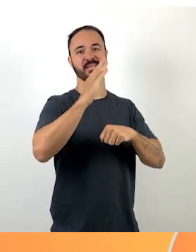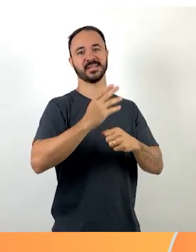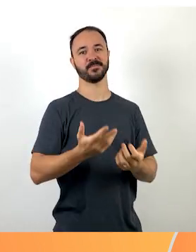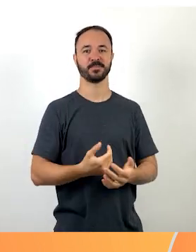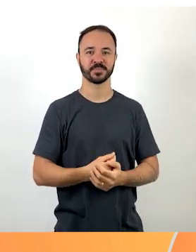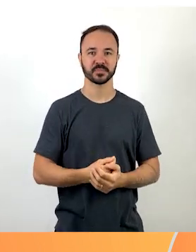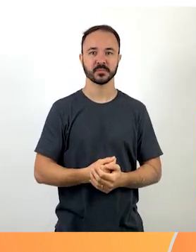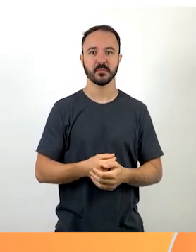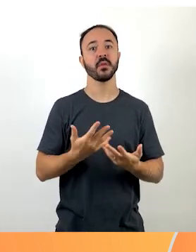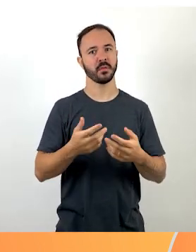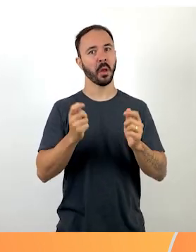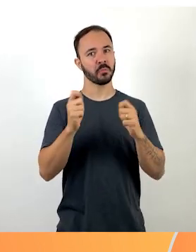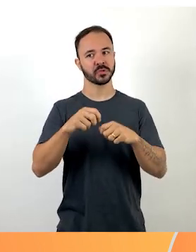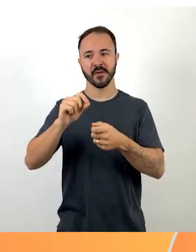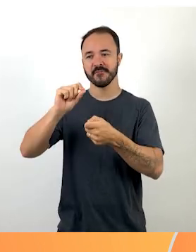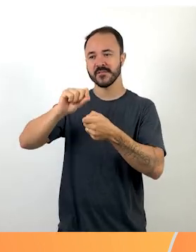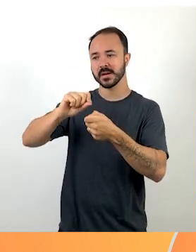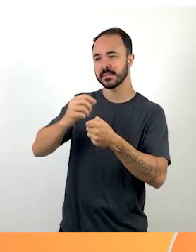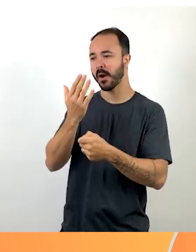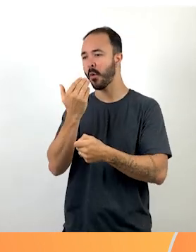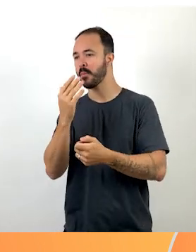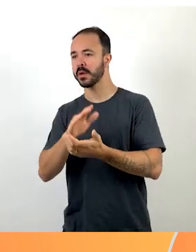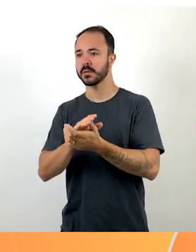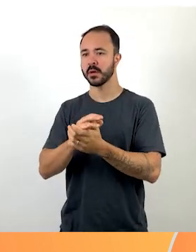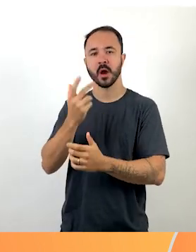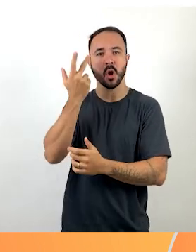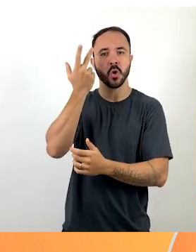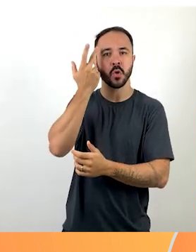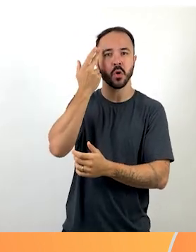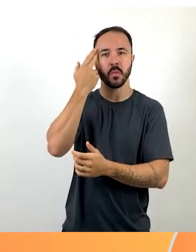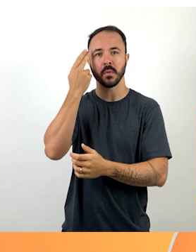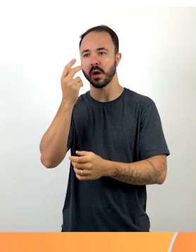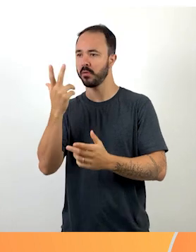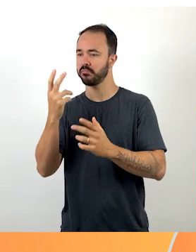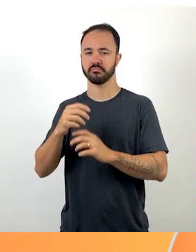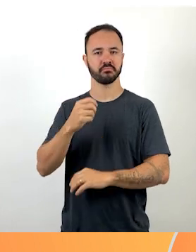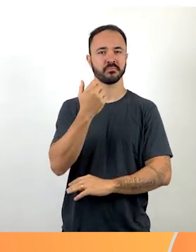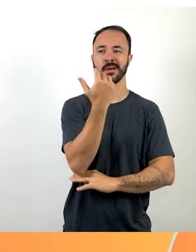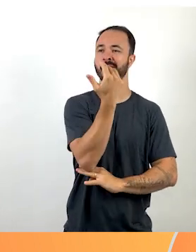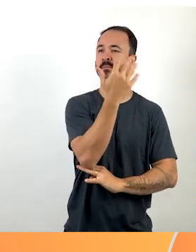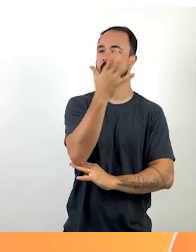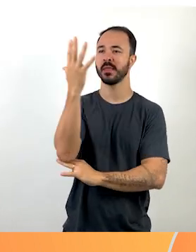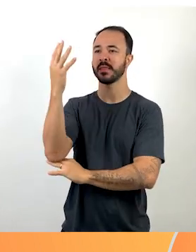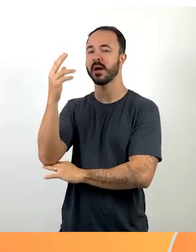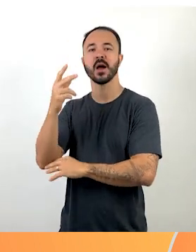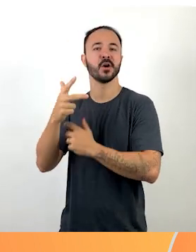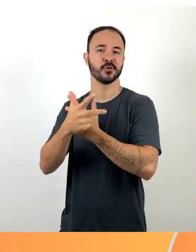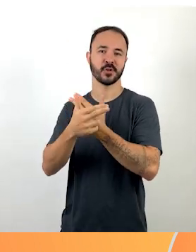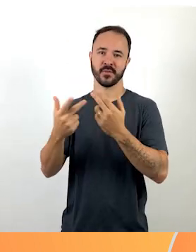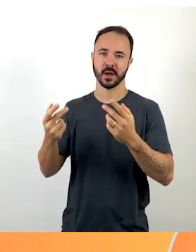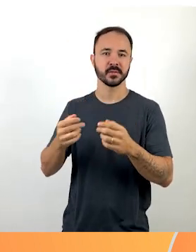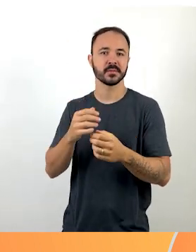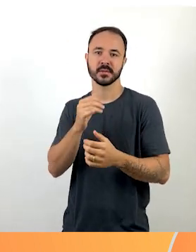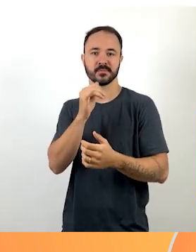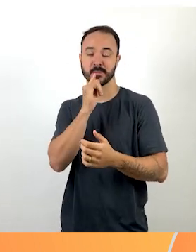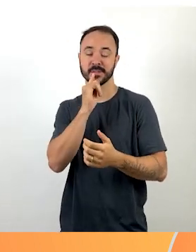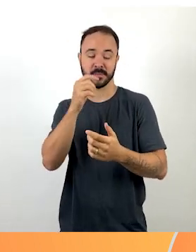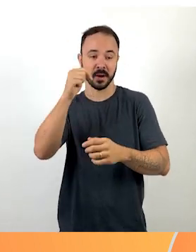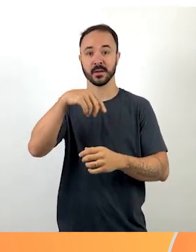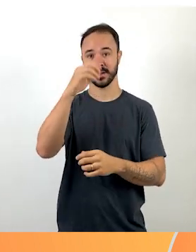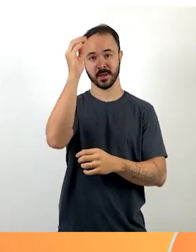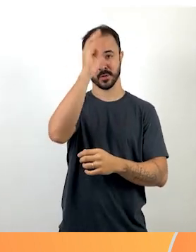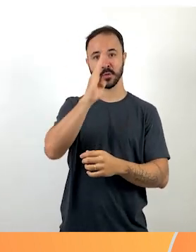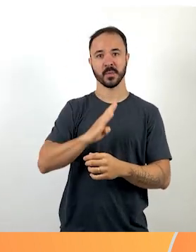convencional, mas também podem ser feitos a partir de uma forma orgânica. No Brasil, a grande produção agrícola é feita de